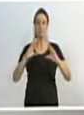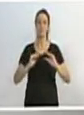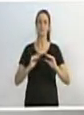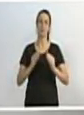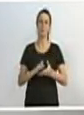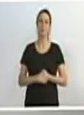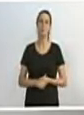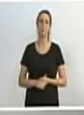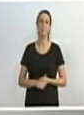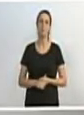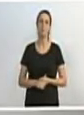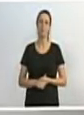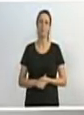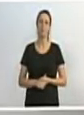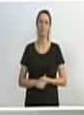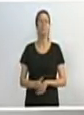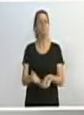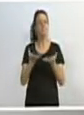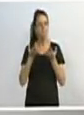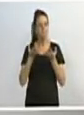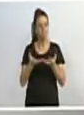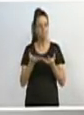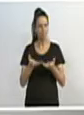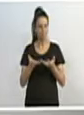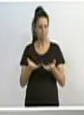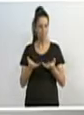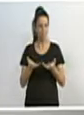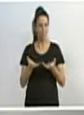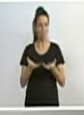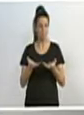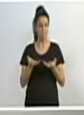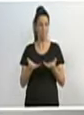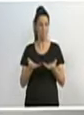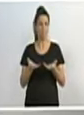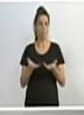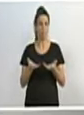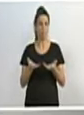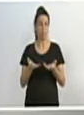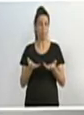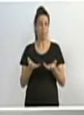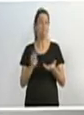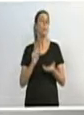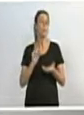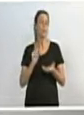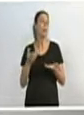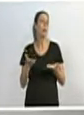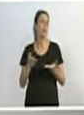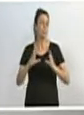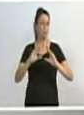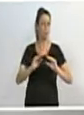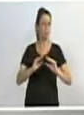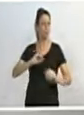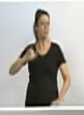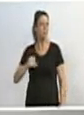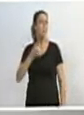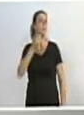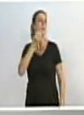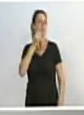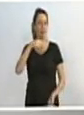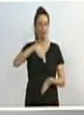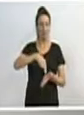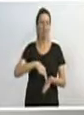Senhores, eu gostaria de fazer aqui, nesta oportunidade de